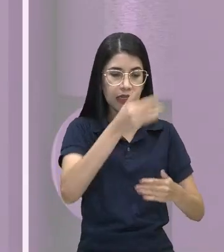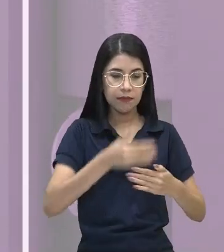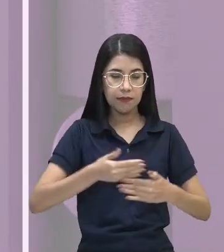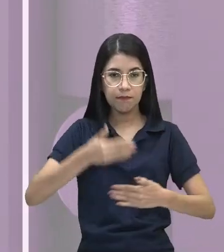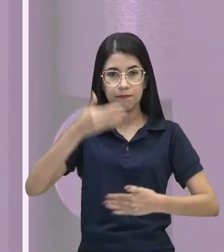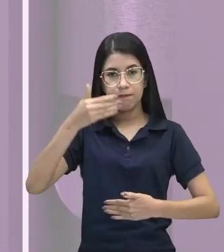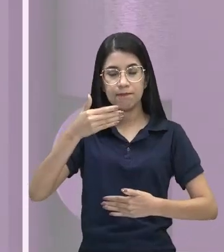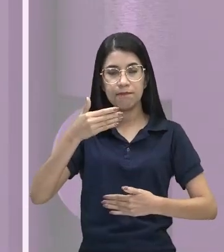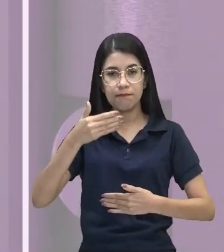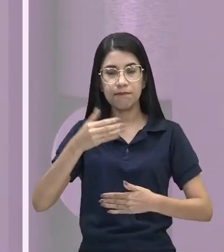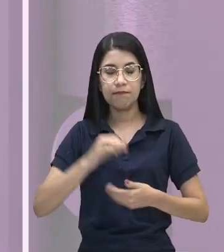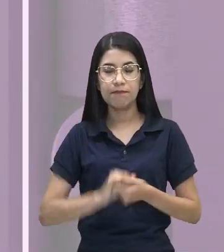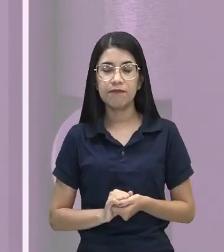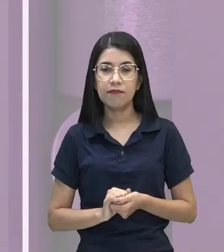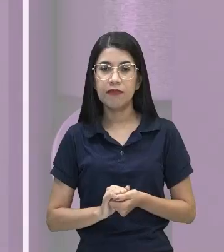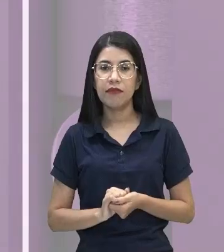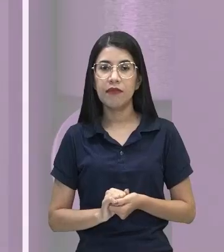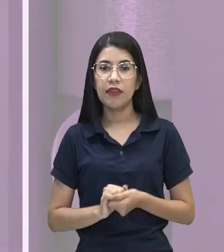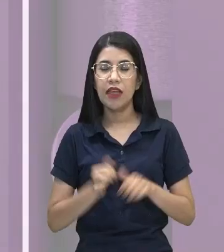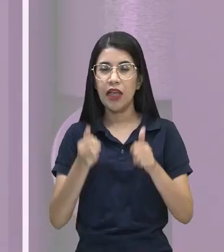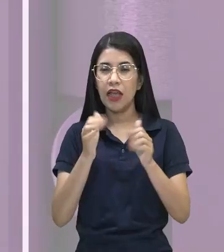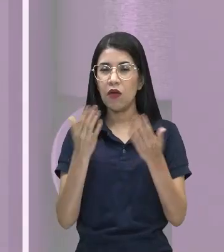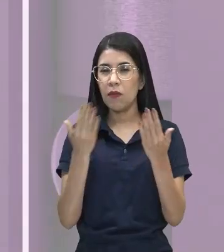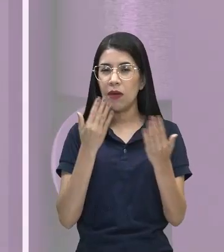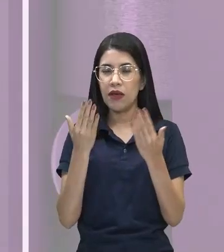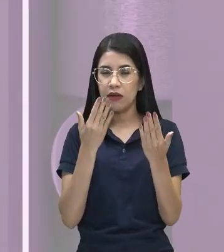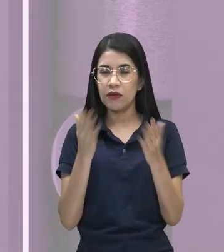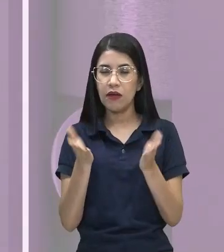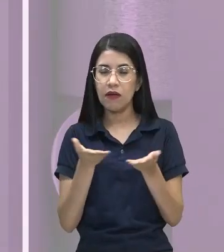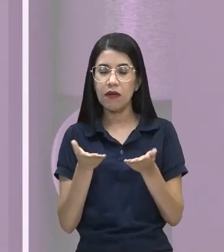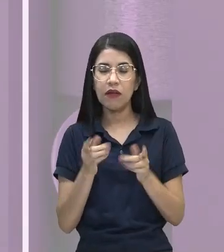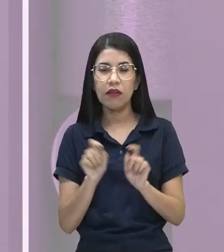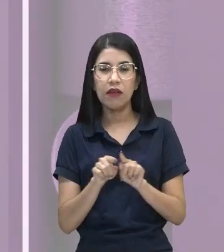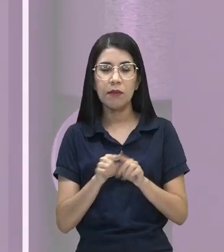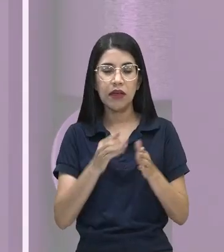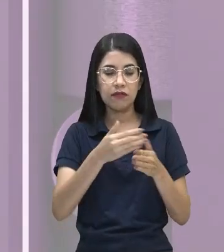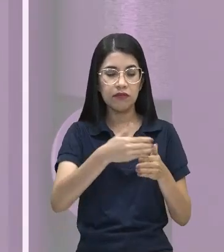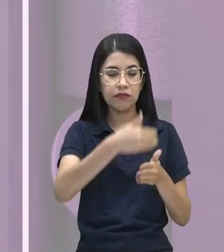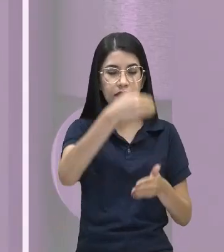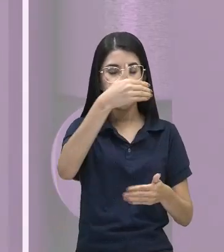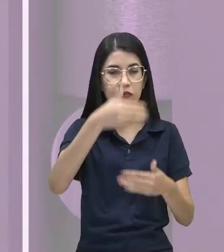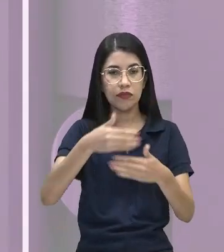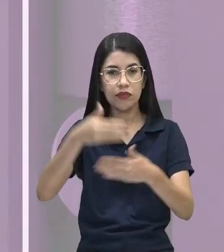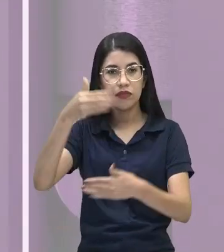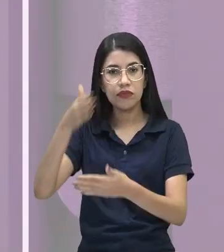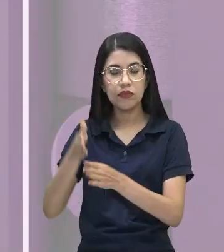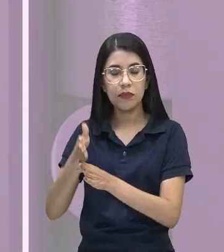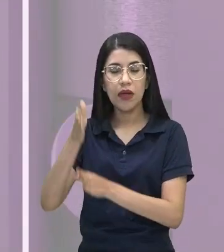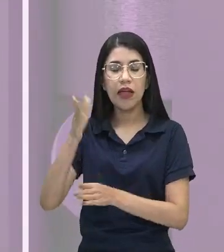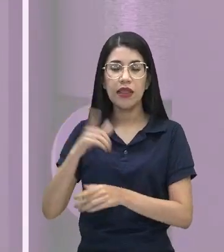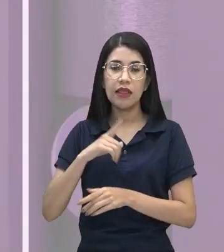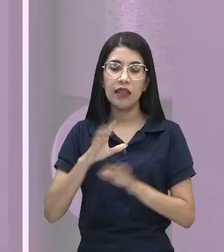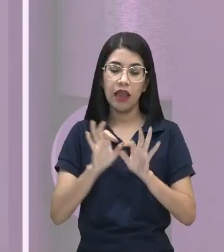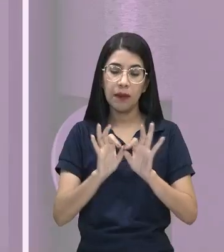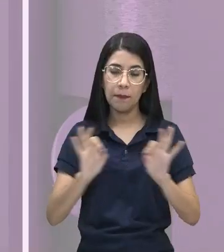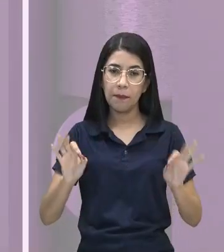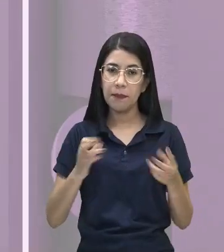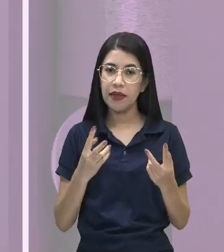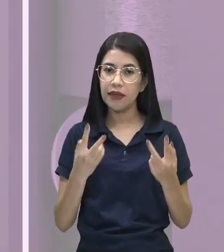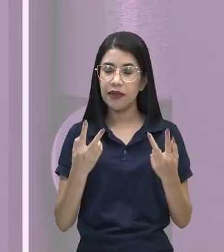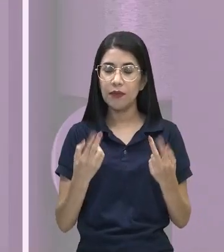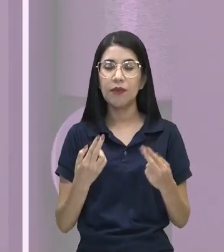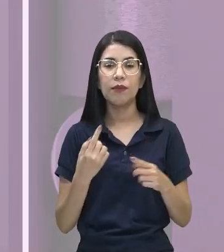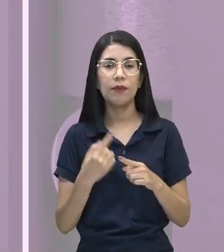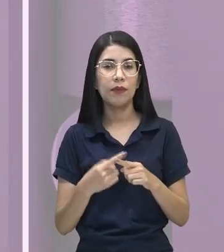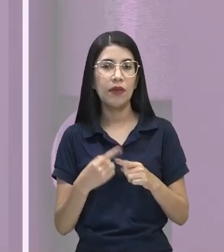esquerda. Analisando aqui, fazendo uma analogia rápida, essas paredes elas devem possuir a mesma medida. Por quê?